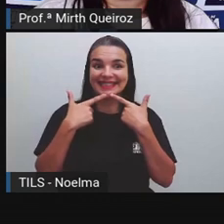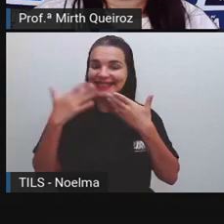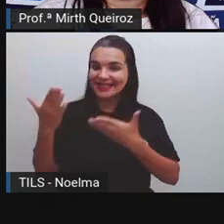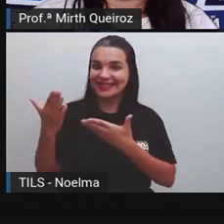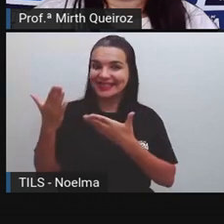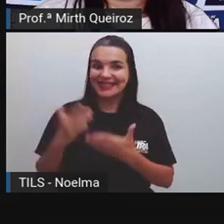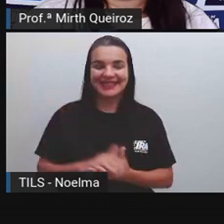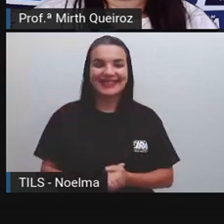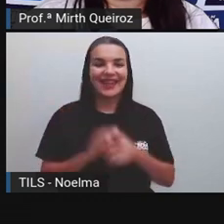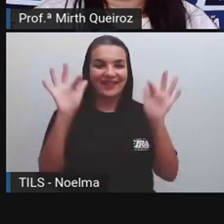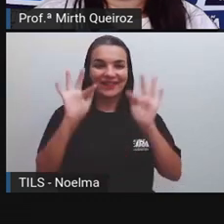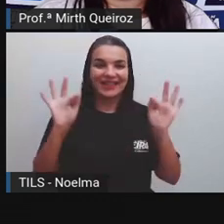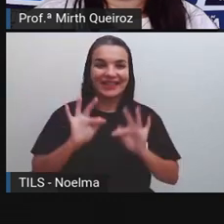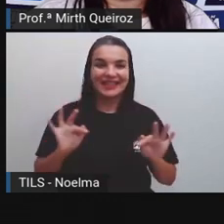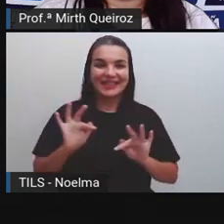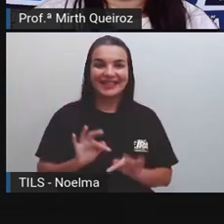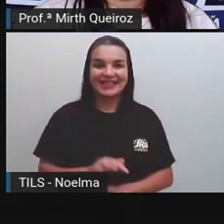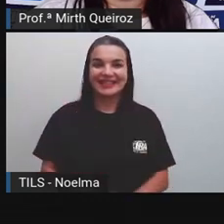Ó.